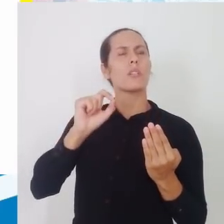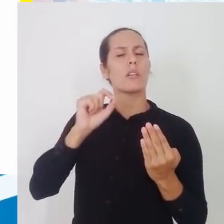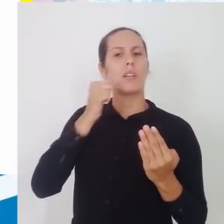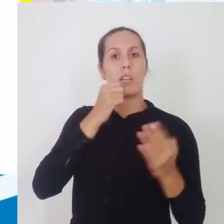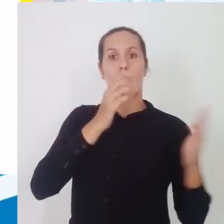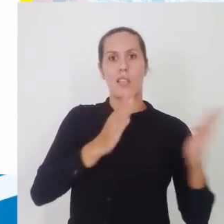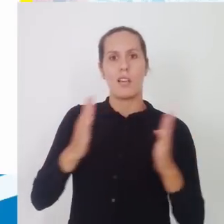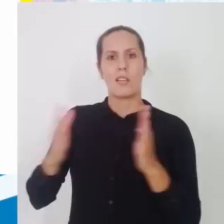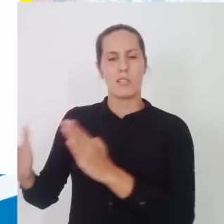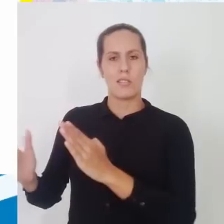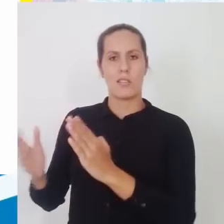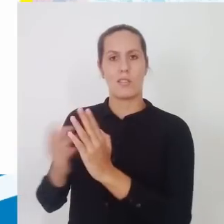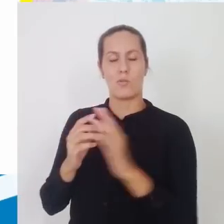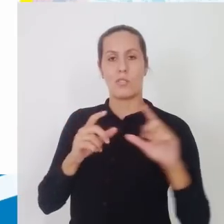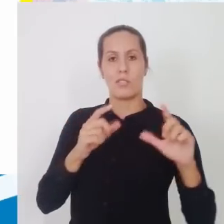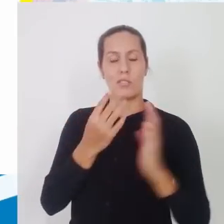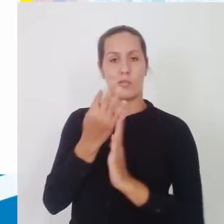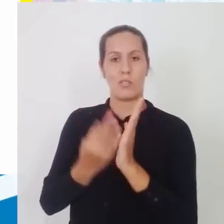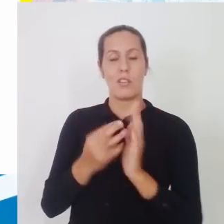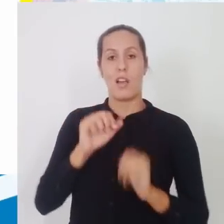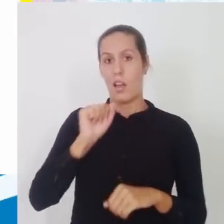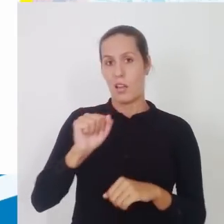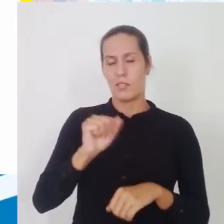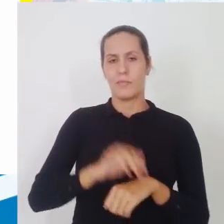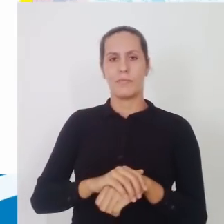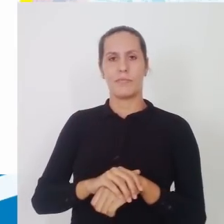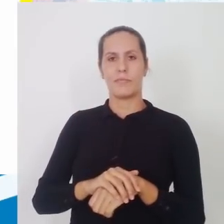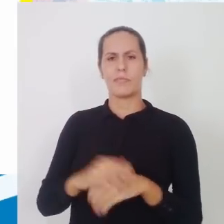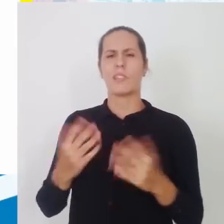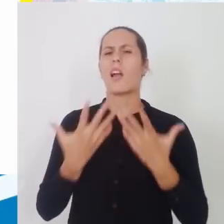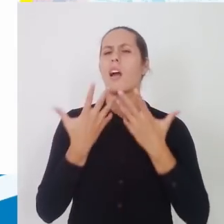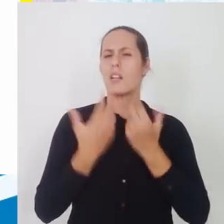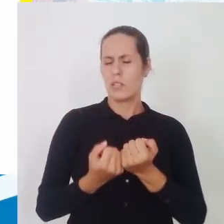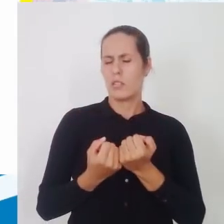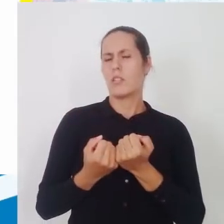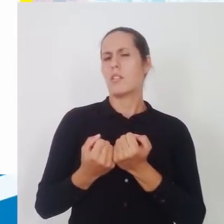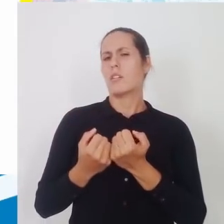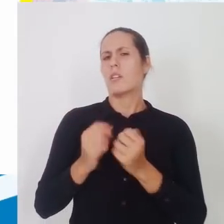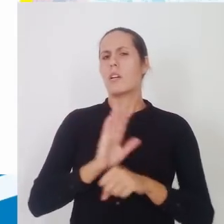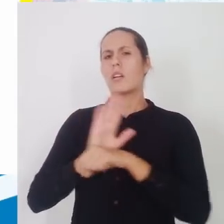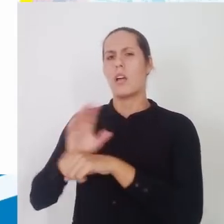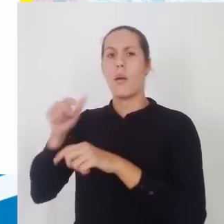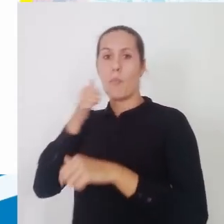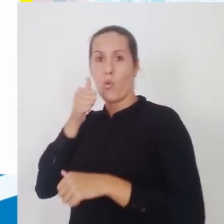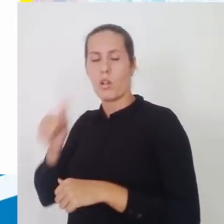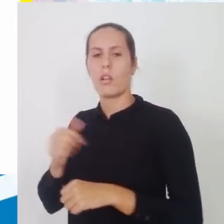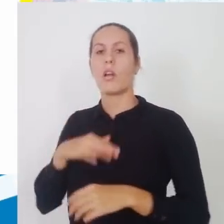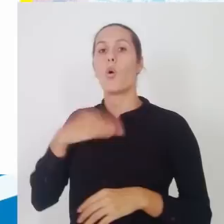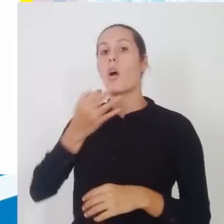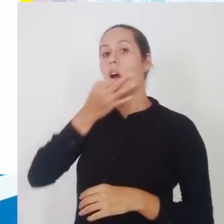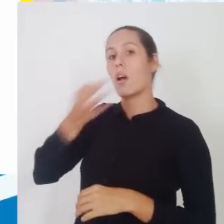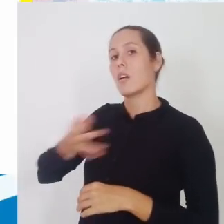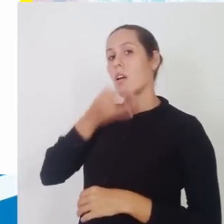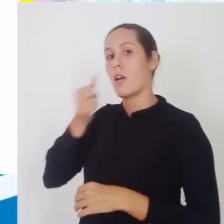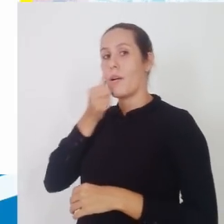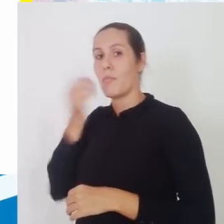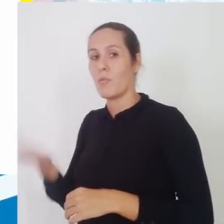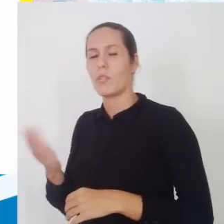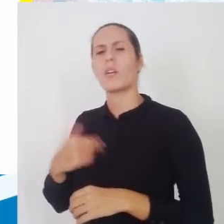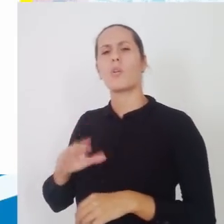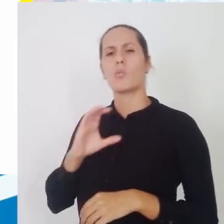Ao ler o primeiro quadrinho do texto 2, o leitor é levado a pensar que, na sequência, o texto,